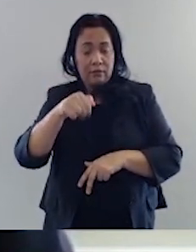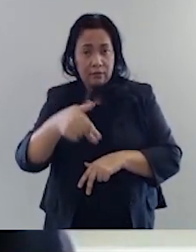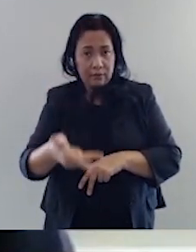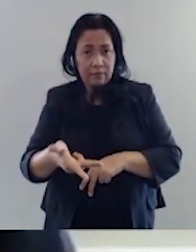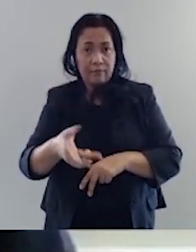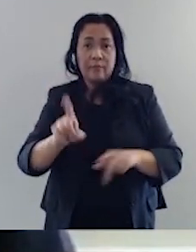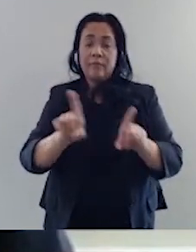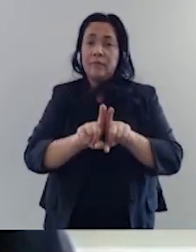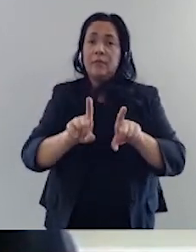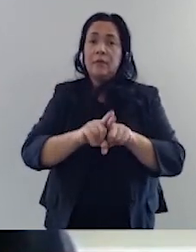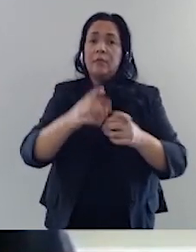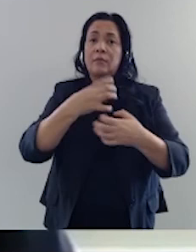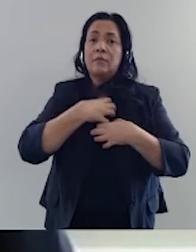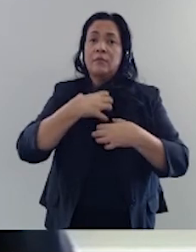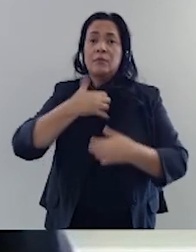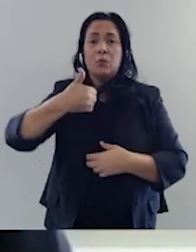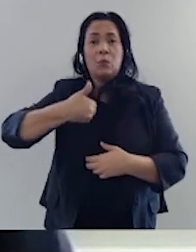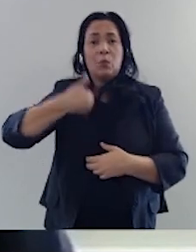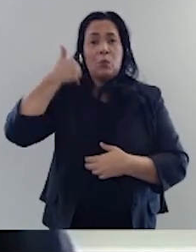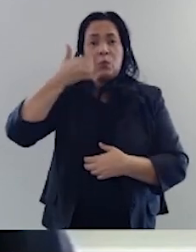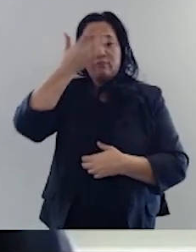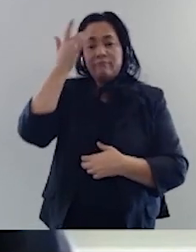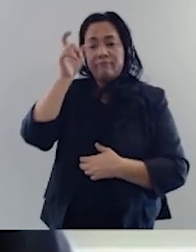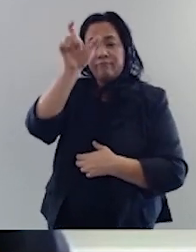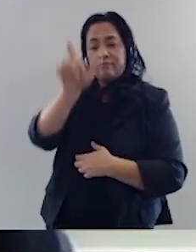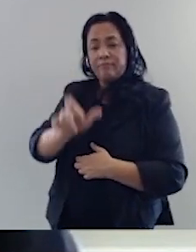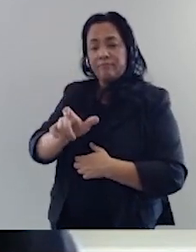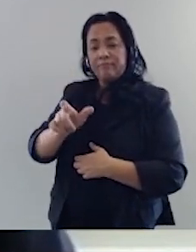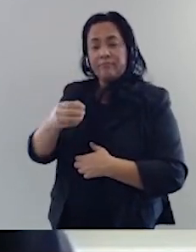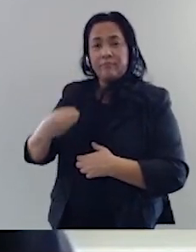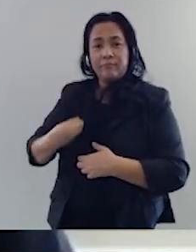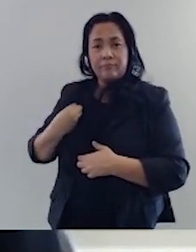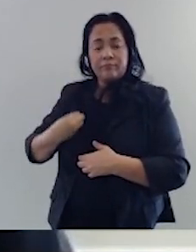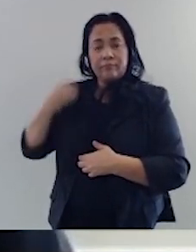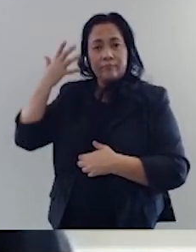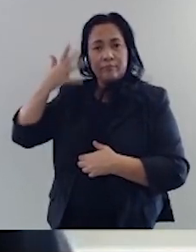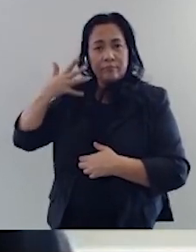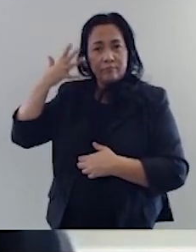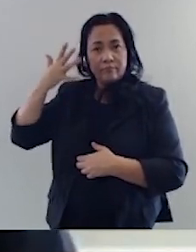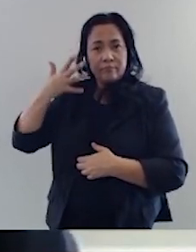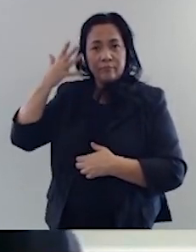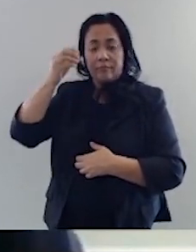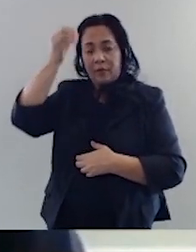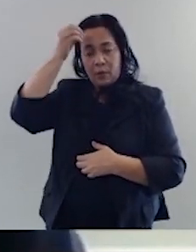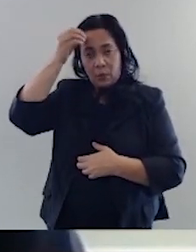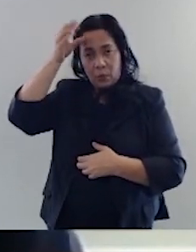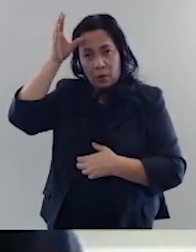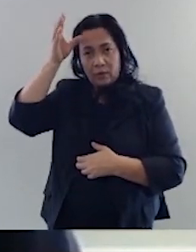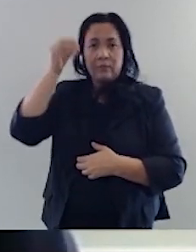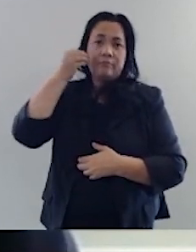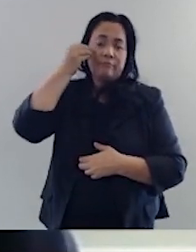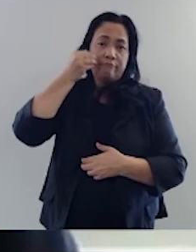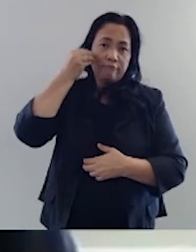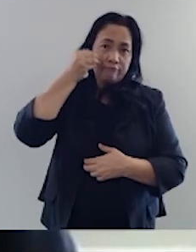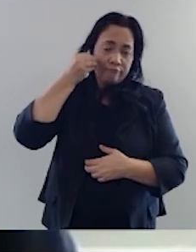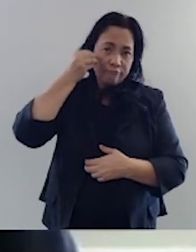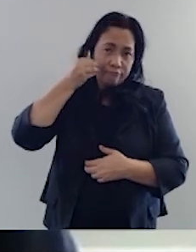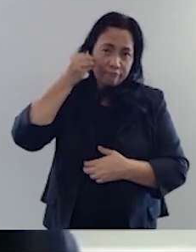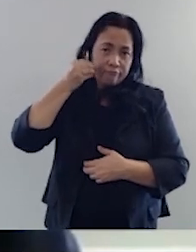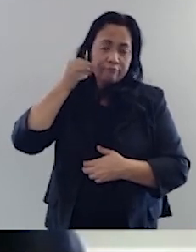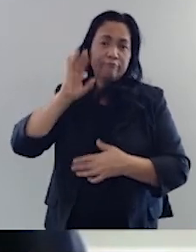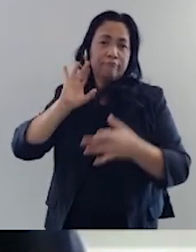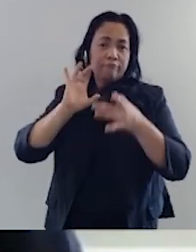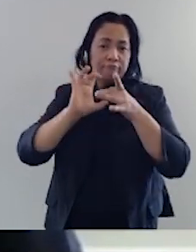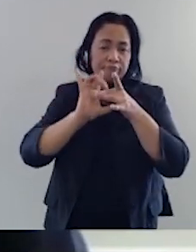figura da sua pessoa, né, com todos esses seus conhecimentos e experiências, também